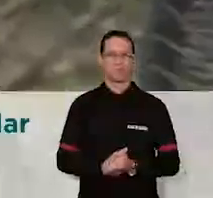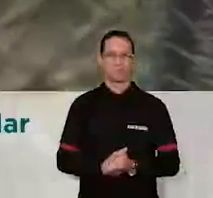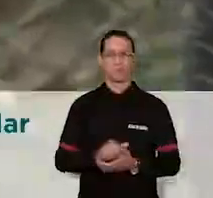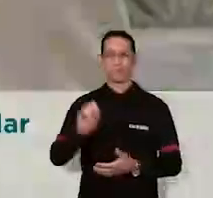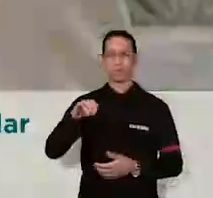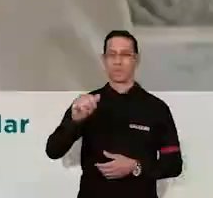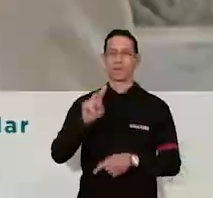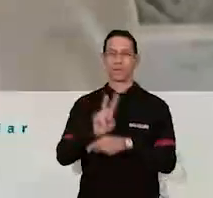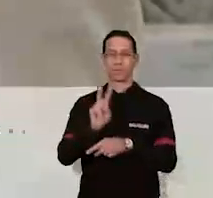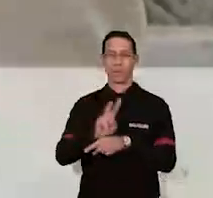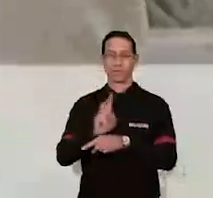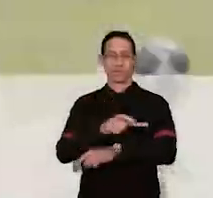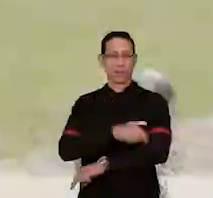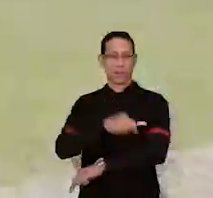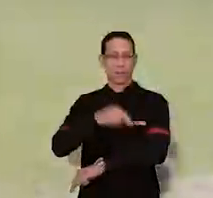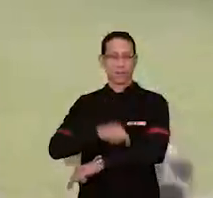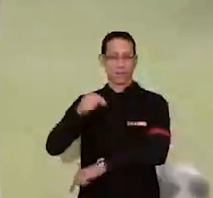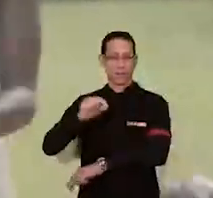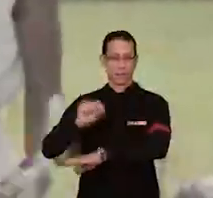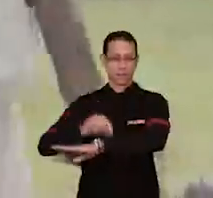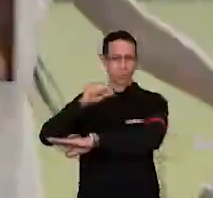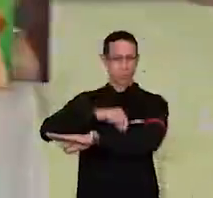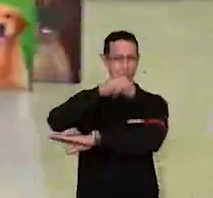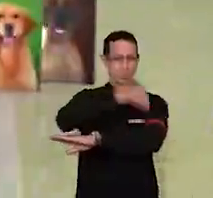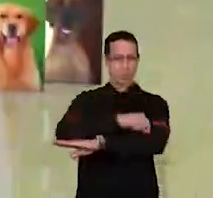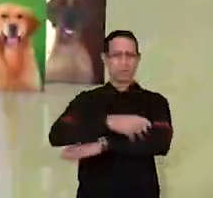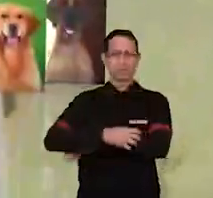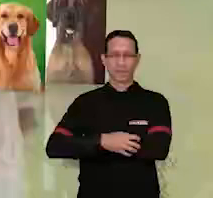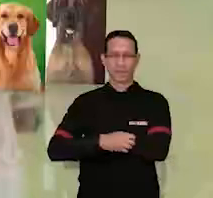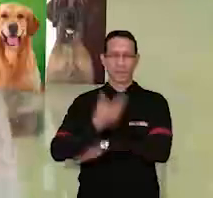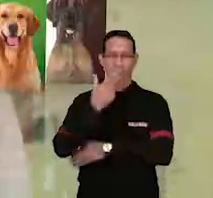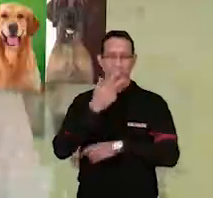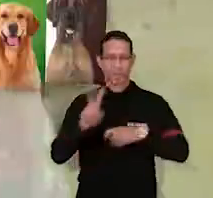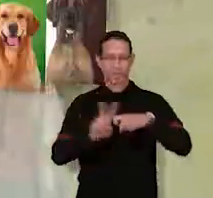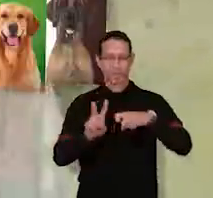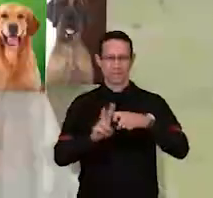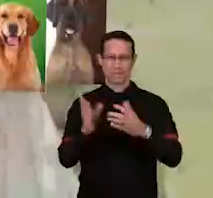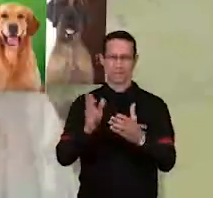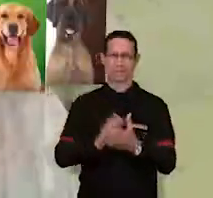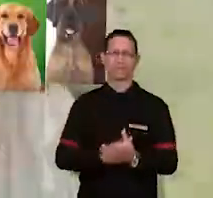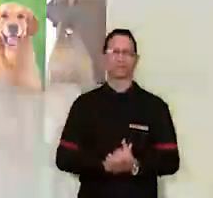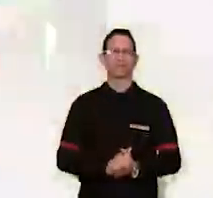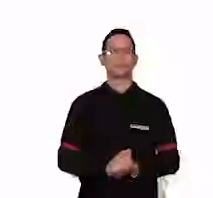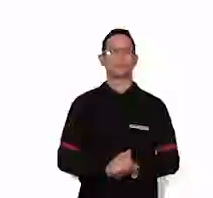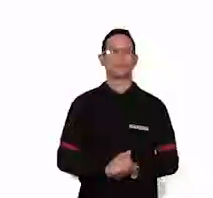Simparic protege contra carrapatos, pulgas e sarnas. Fale com seu médico veterinário.